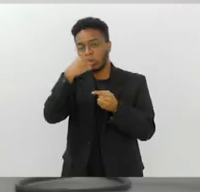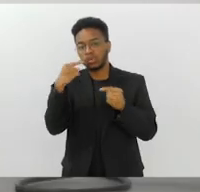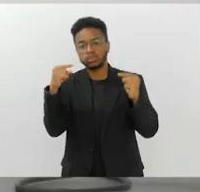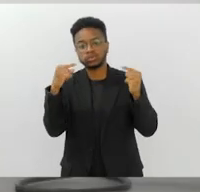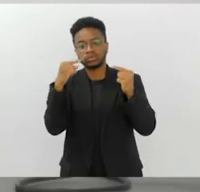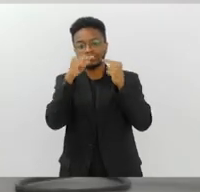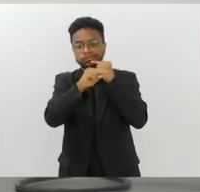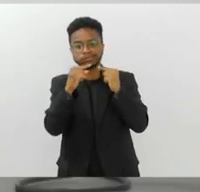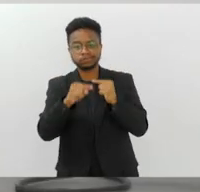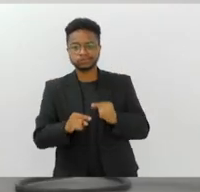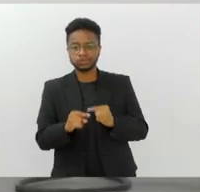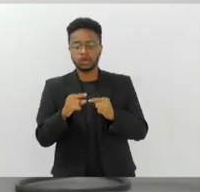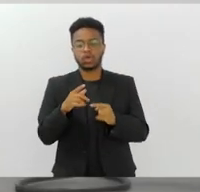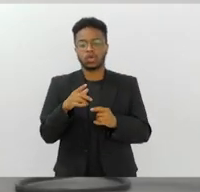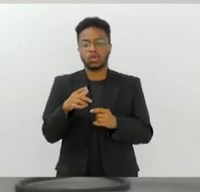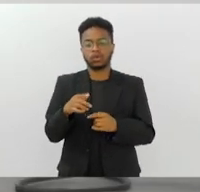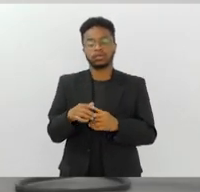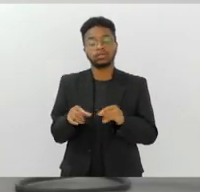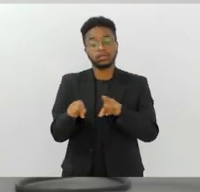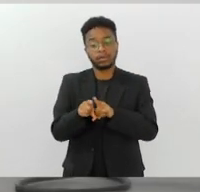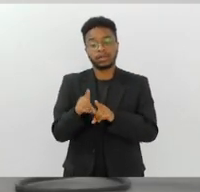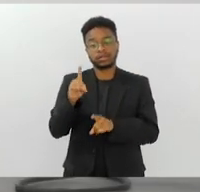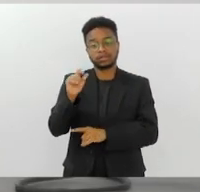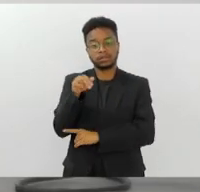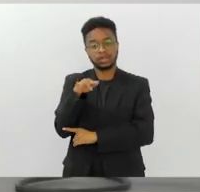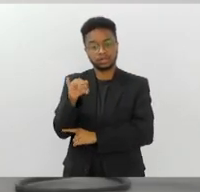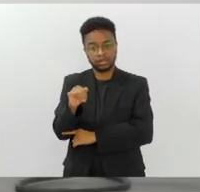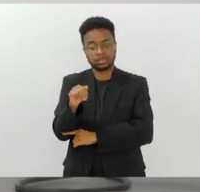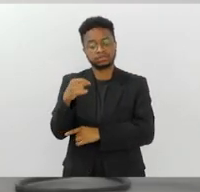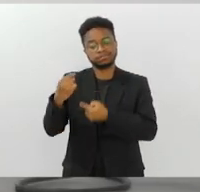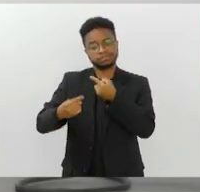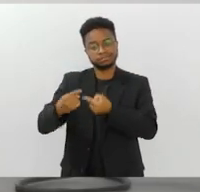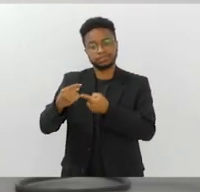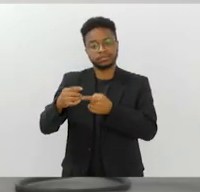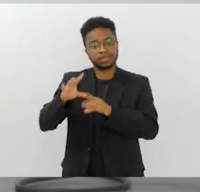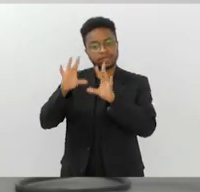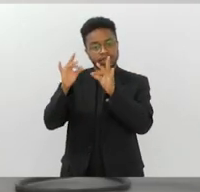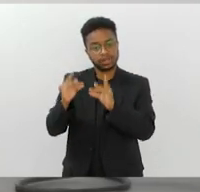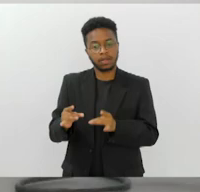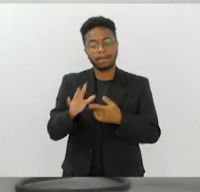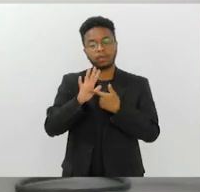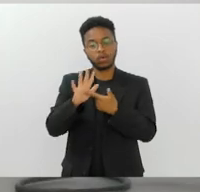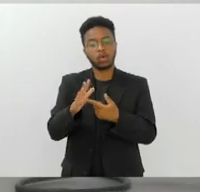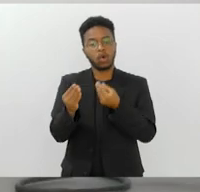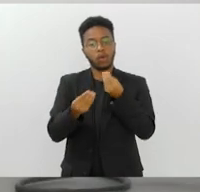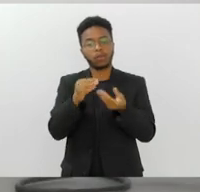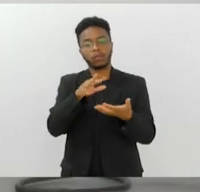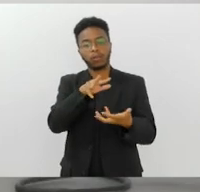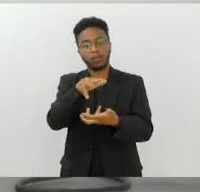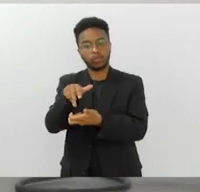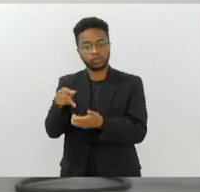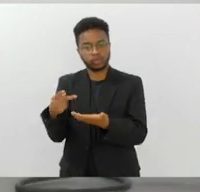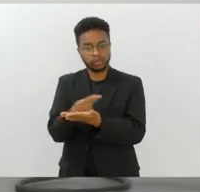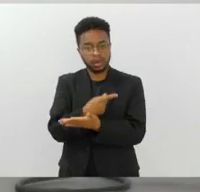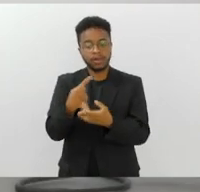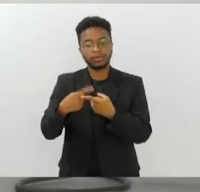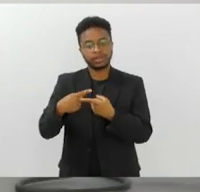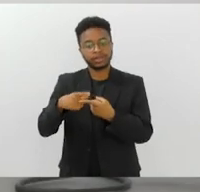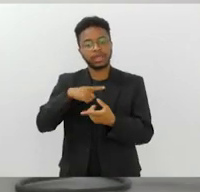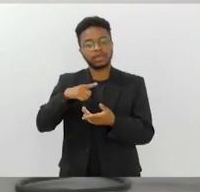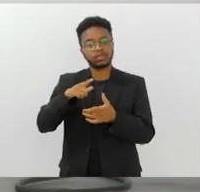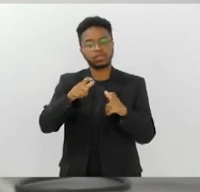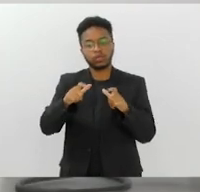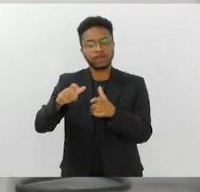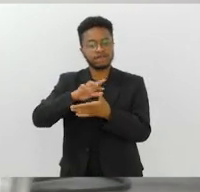biometria a Dani inclusive foi mais adiante ela levantou questões internacionais locais onde isso tá sendo